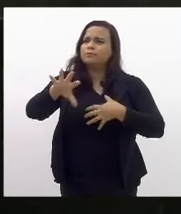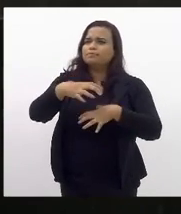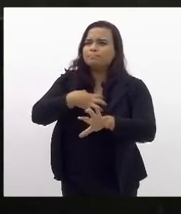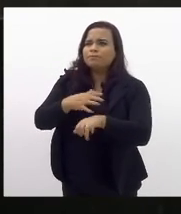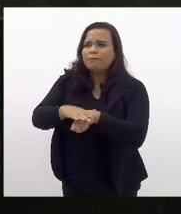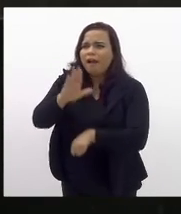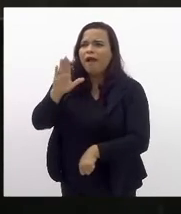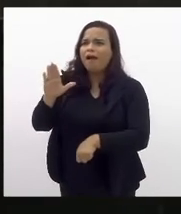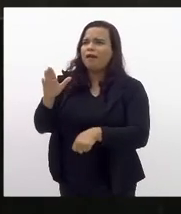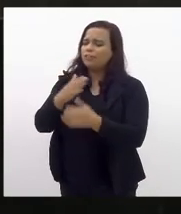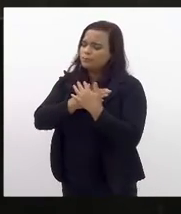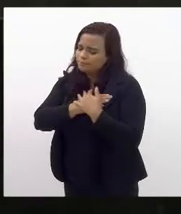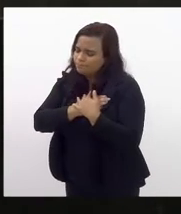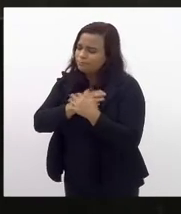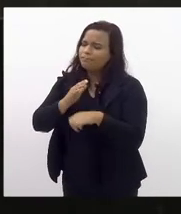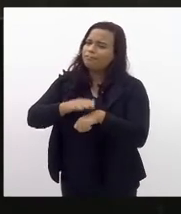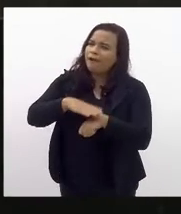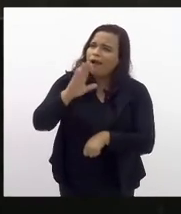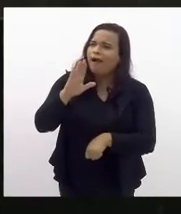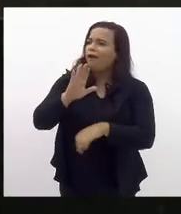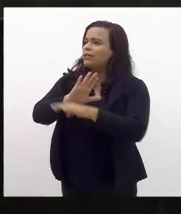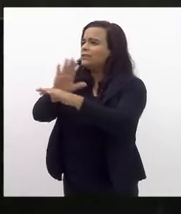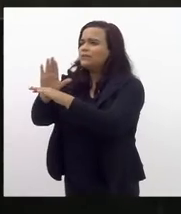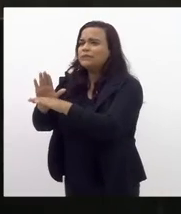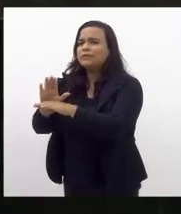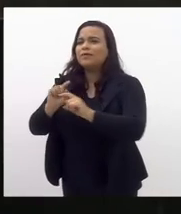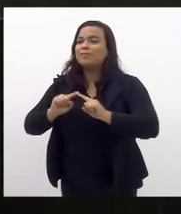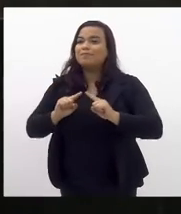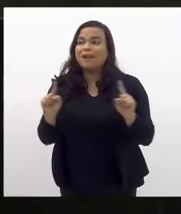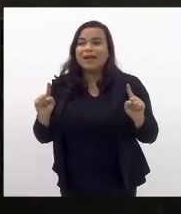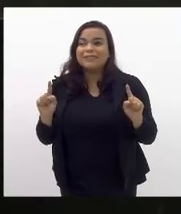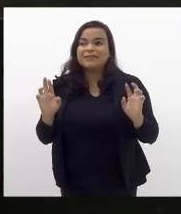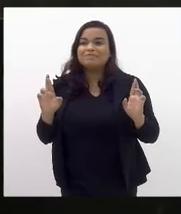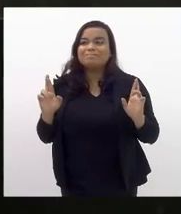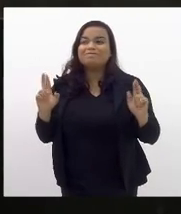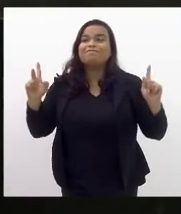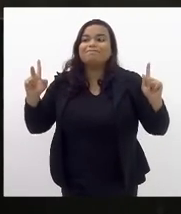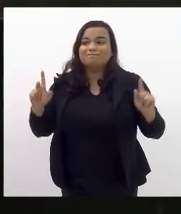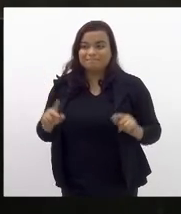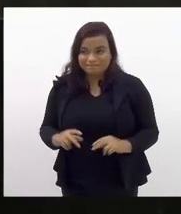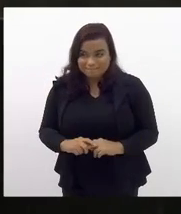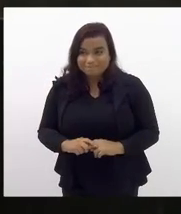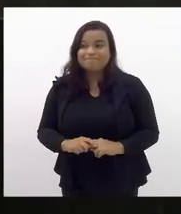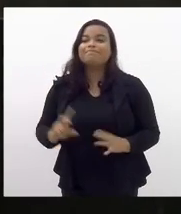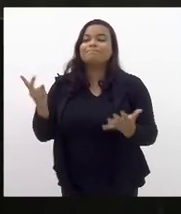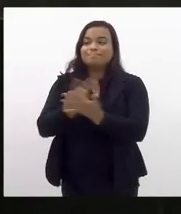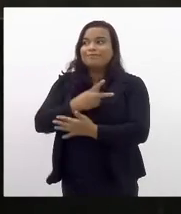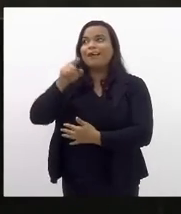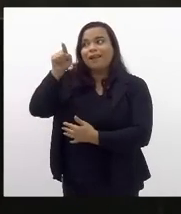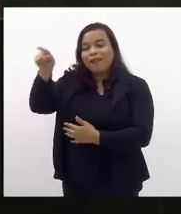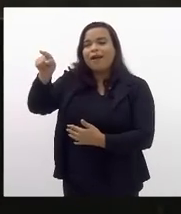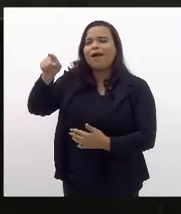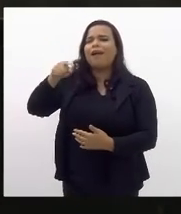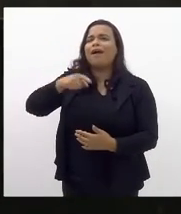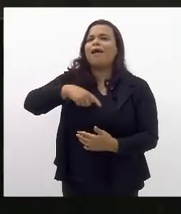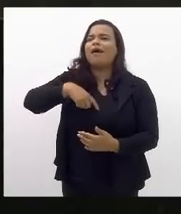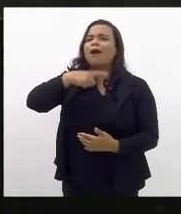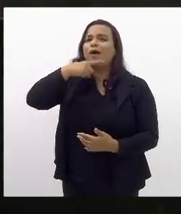solidariedade. E, para espanto geral, houve a invasão da Rússia à Ucrânia.